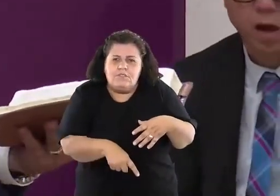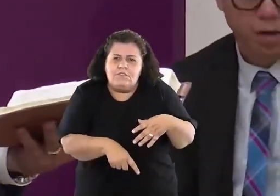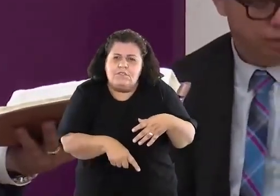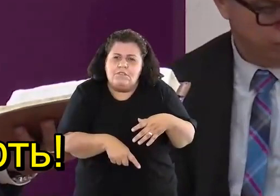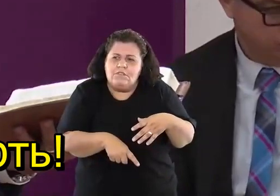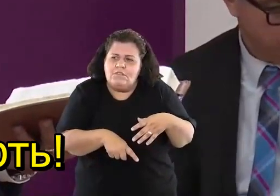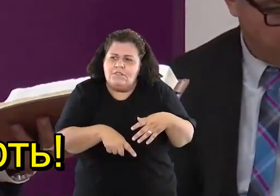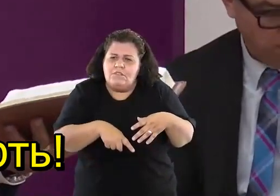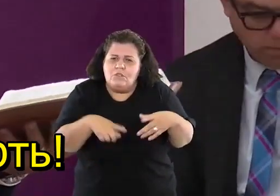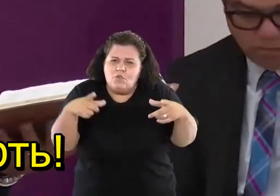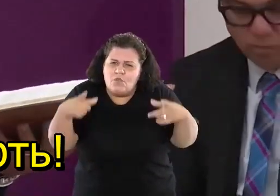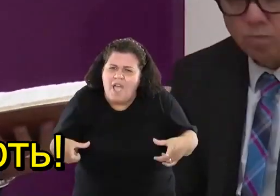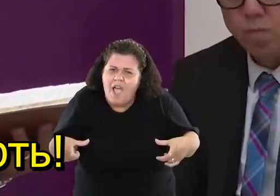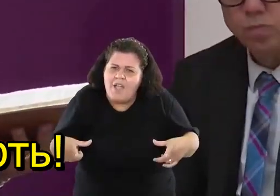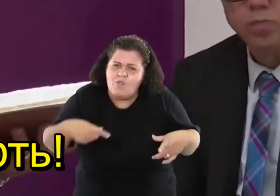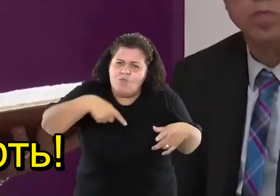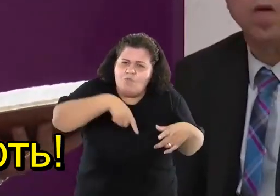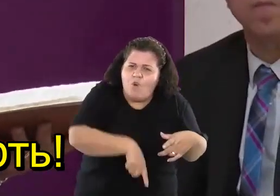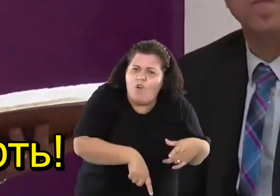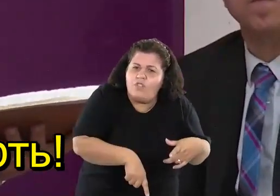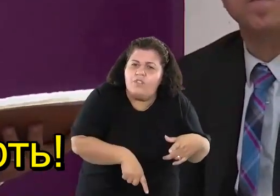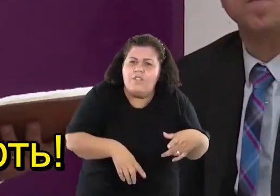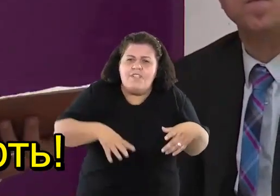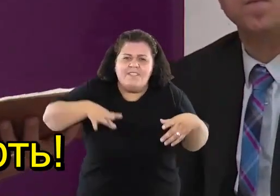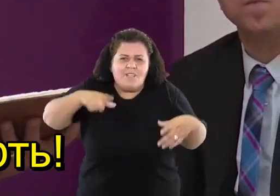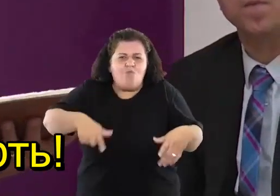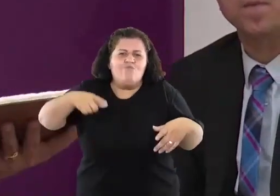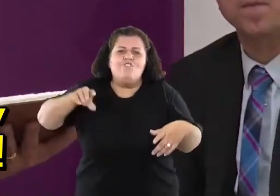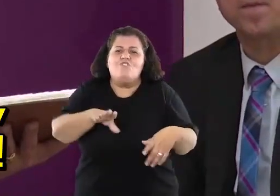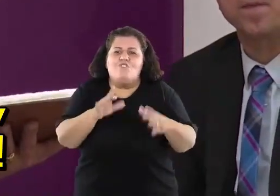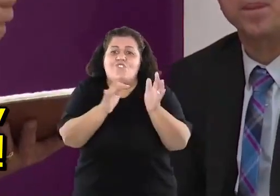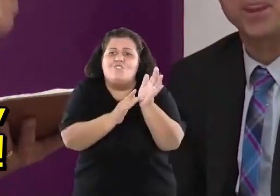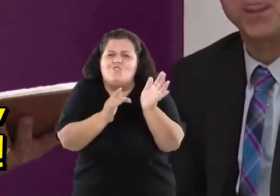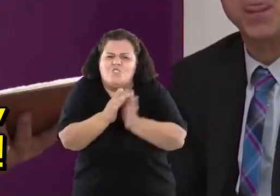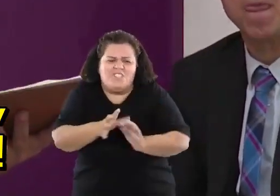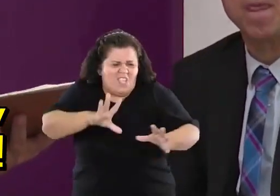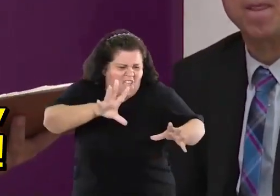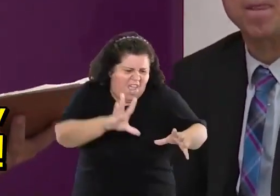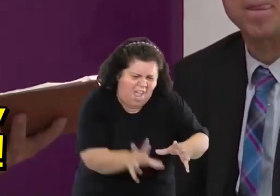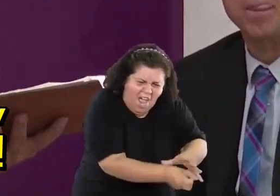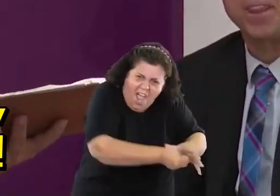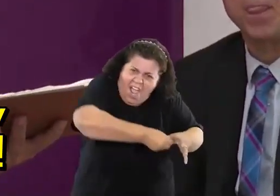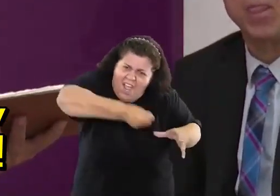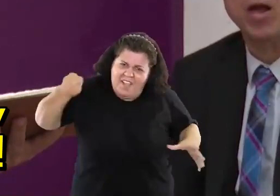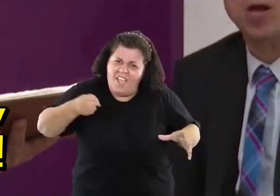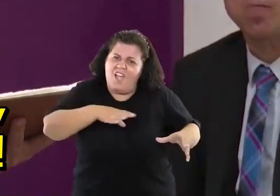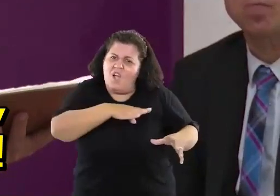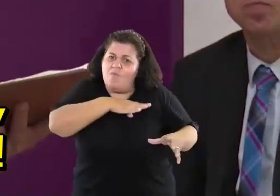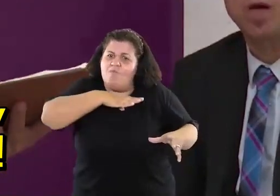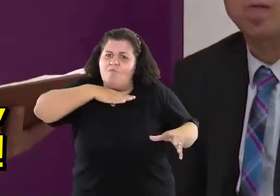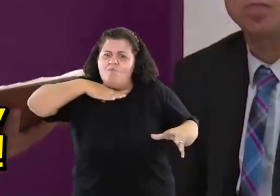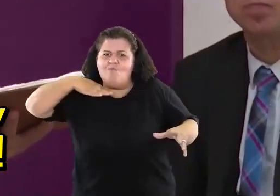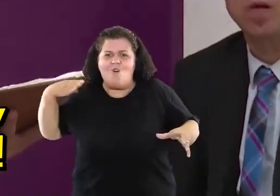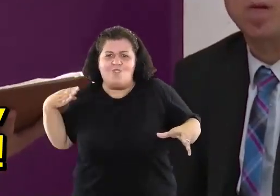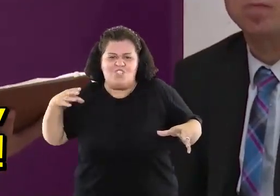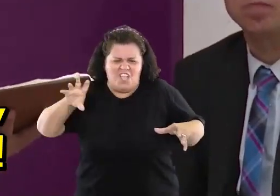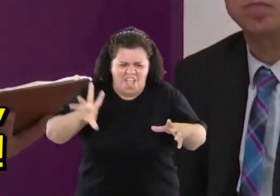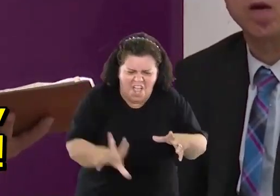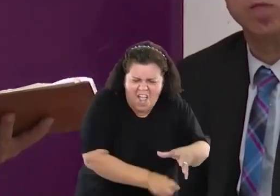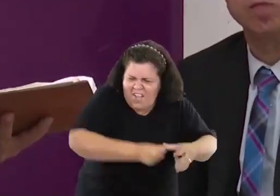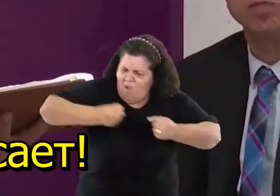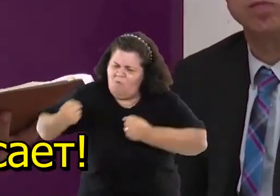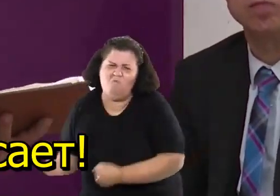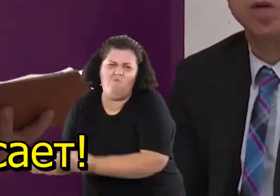morte. E Jesus então mata a morte, arranca o aguilhão da morte, arranca o poder da